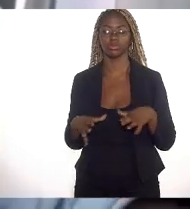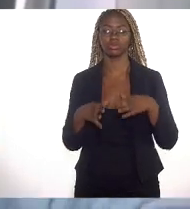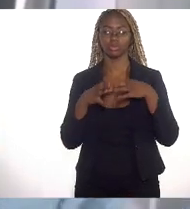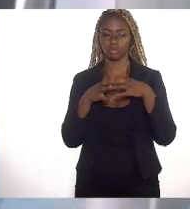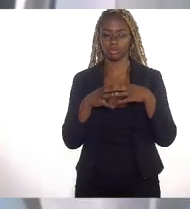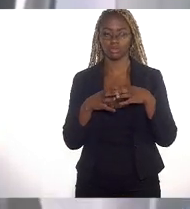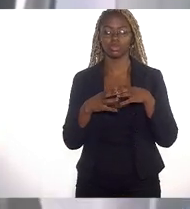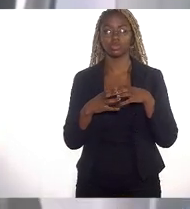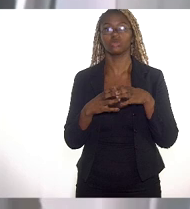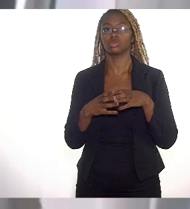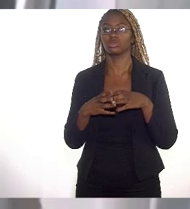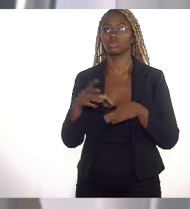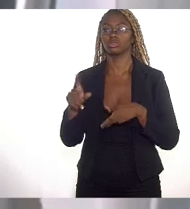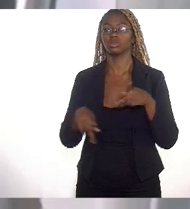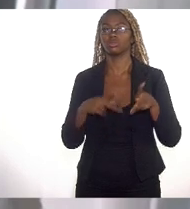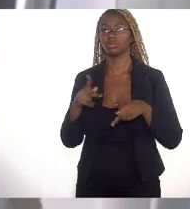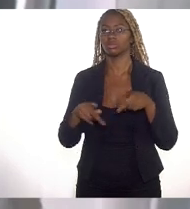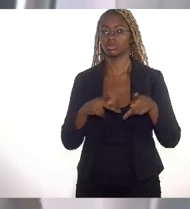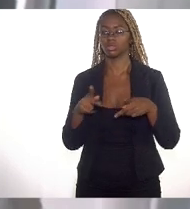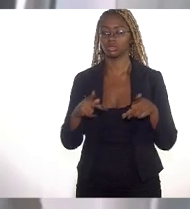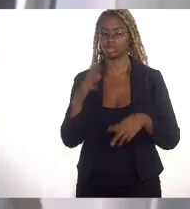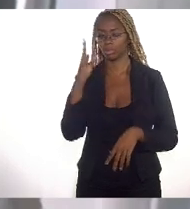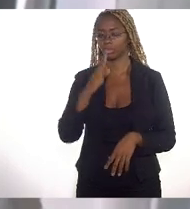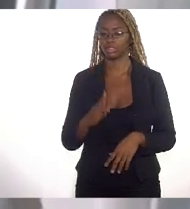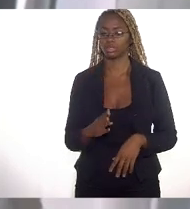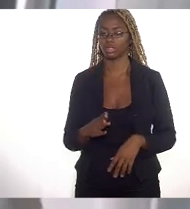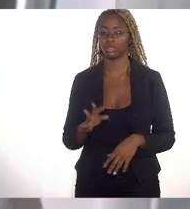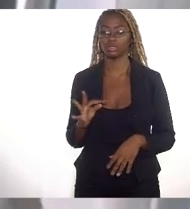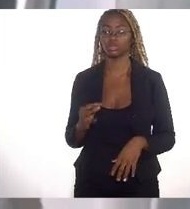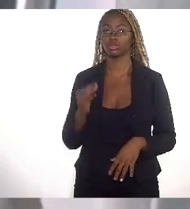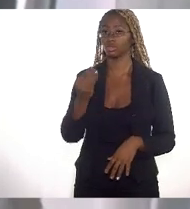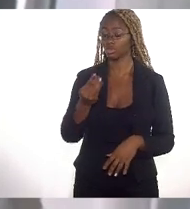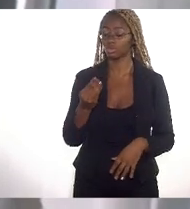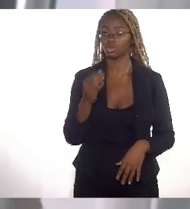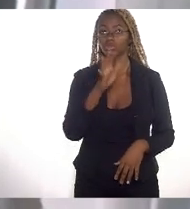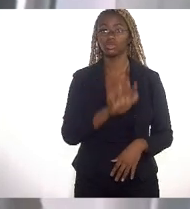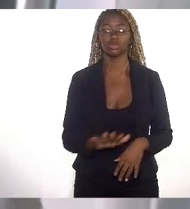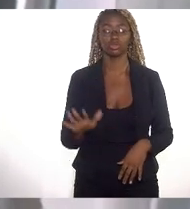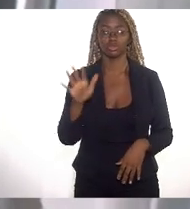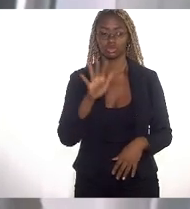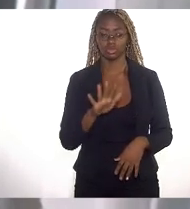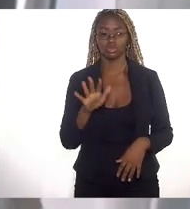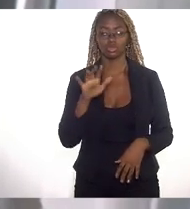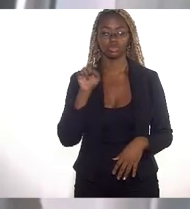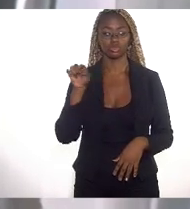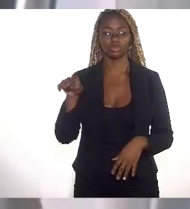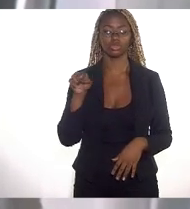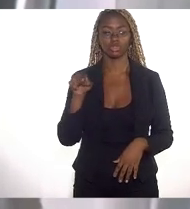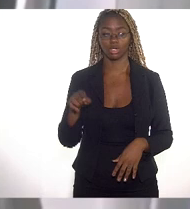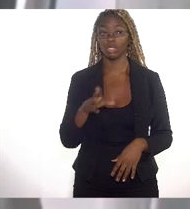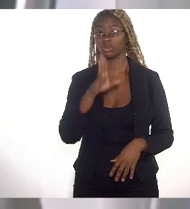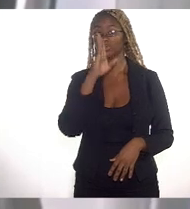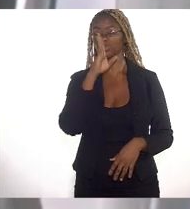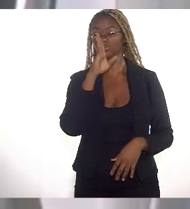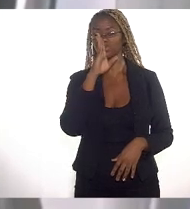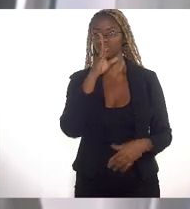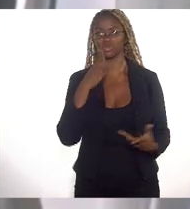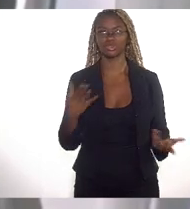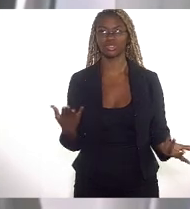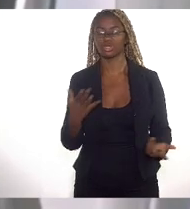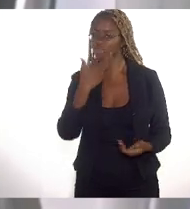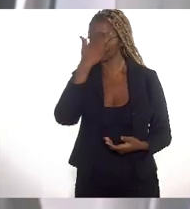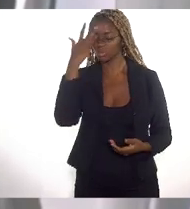determinada comunidade da população brasileira. Tudo isso, de modo geral, sob o mais absoluto silêncio, sob o